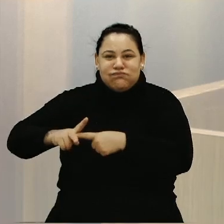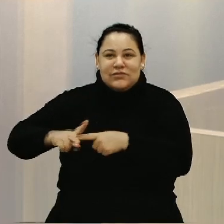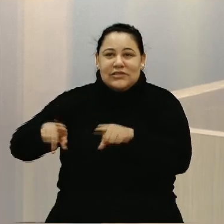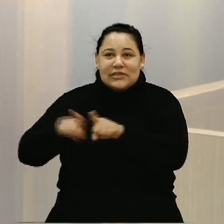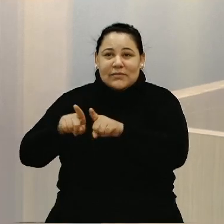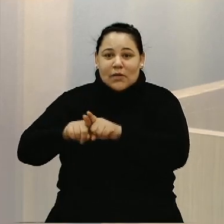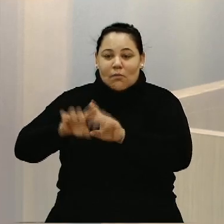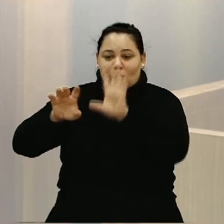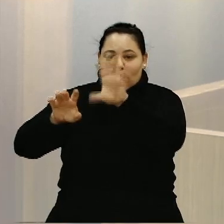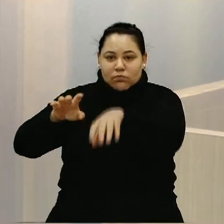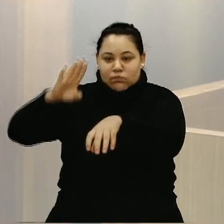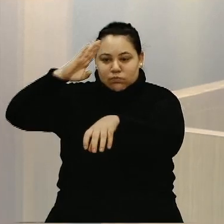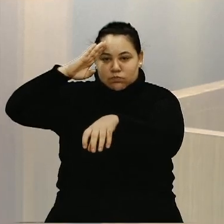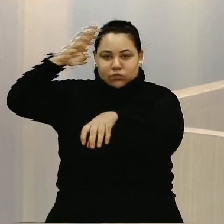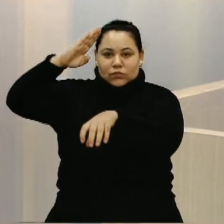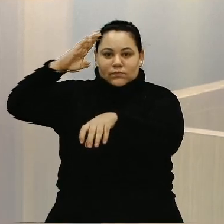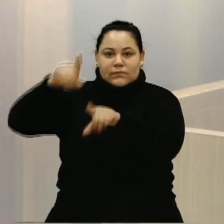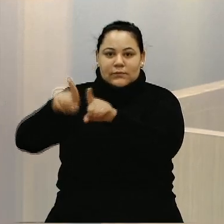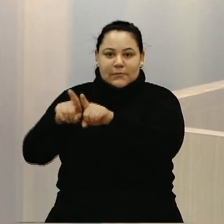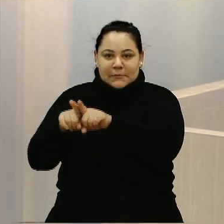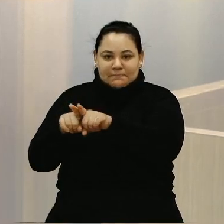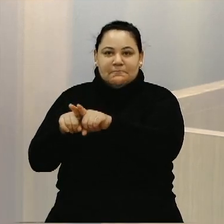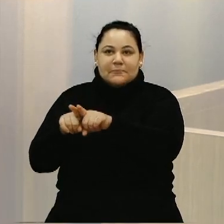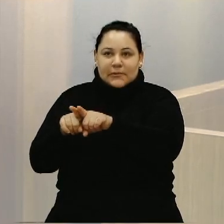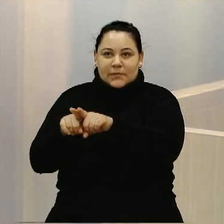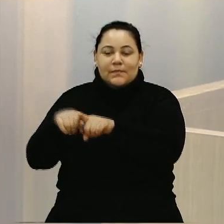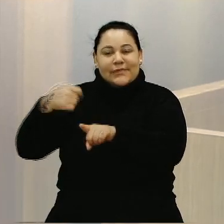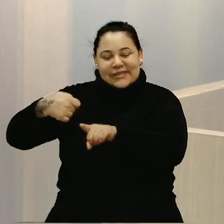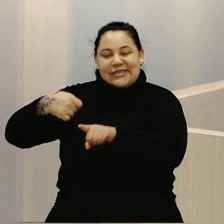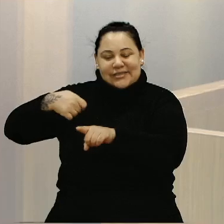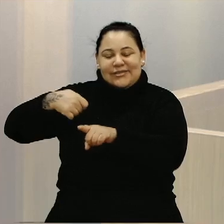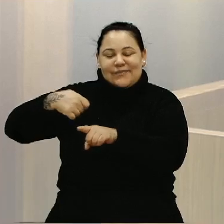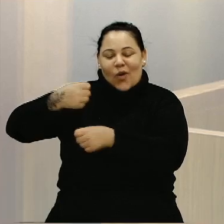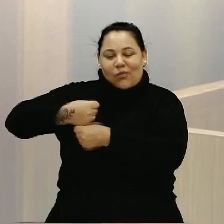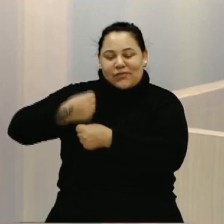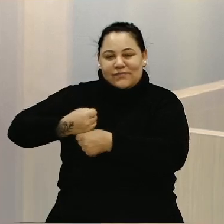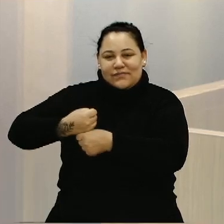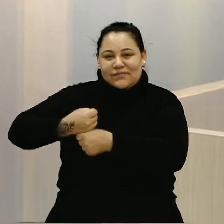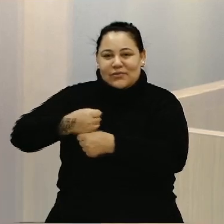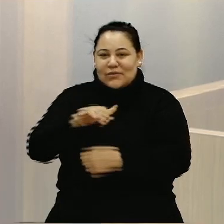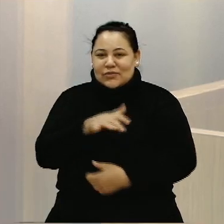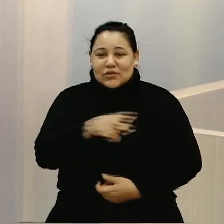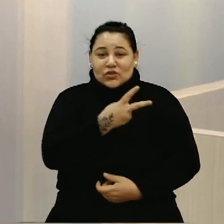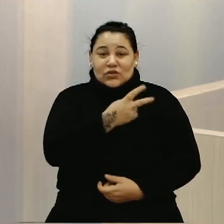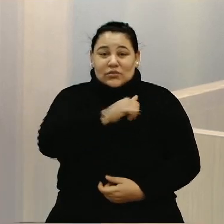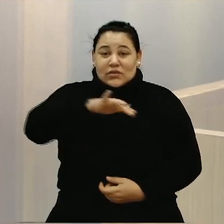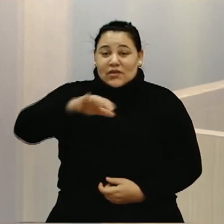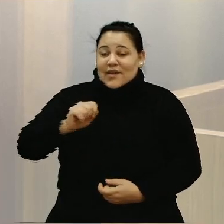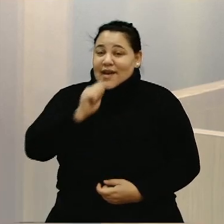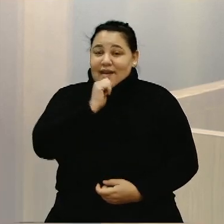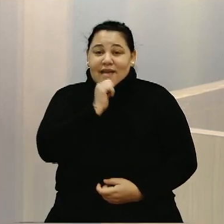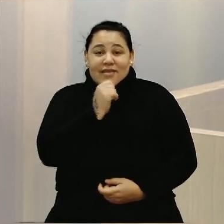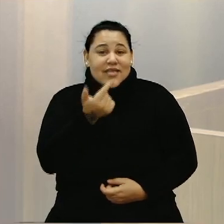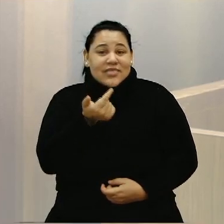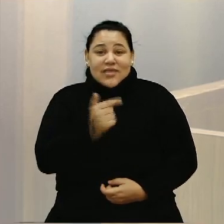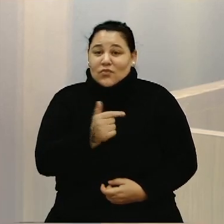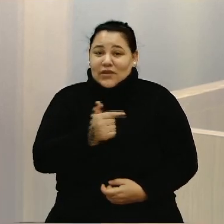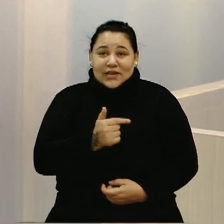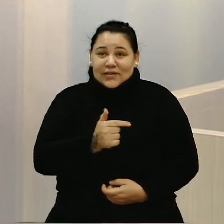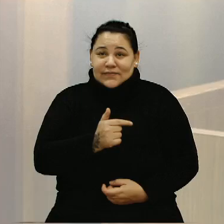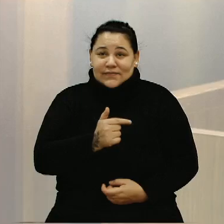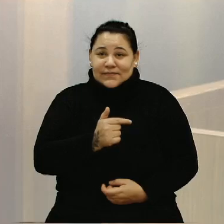de reforma, além da Zona Norte, seria do desvio Risso. Então, uma expectativa de 2 milhões, onde a gente ainda não tem uma